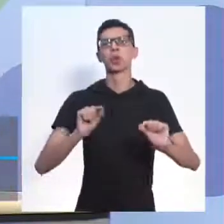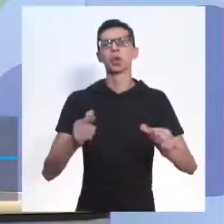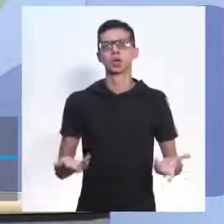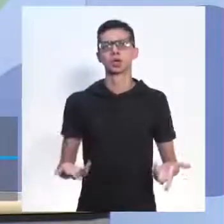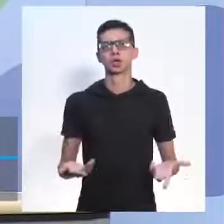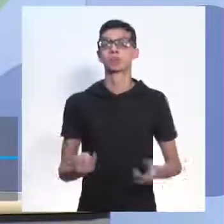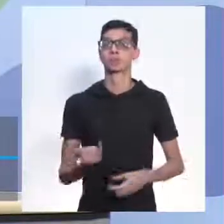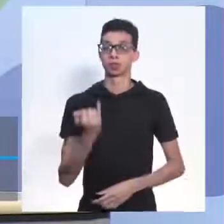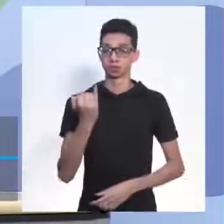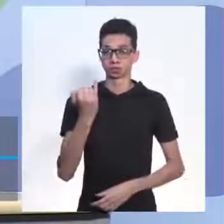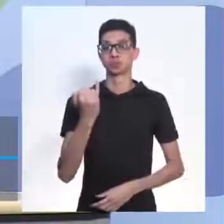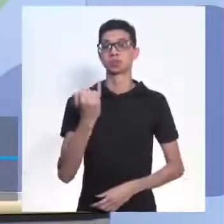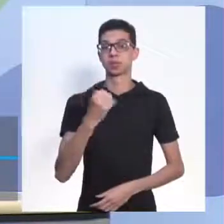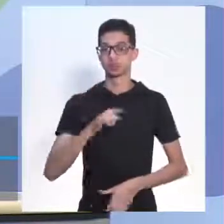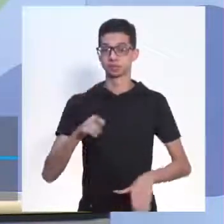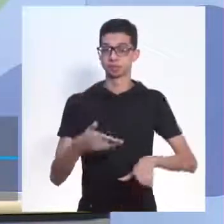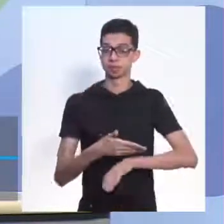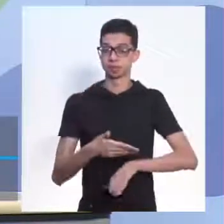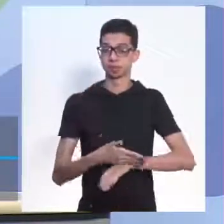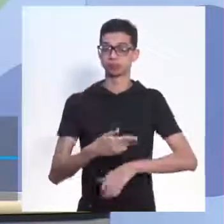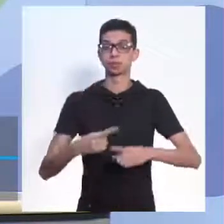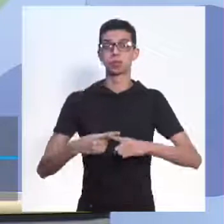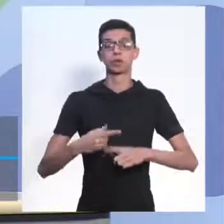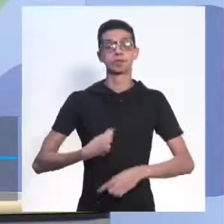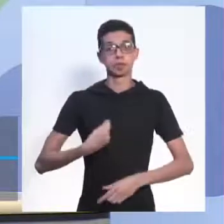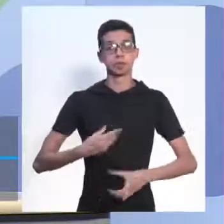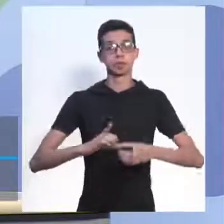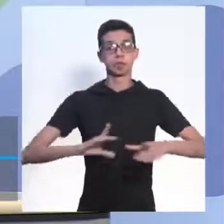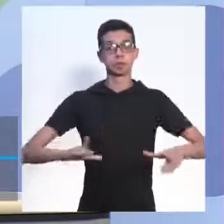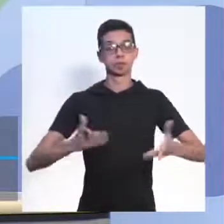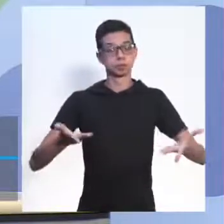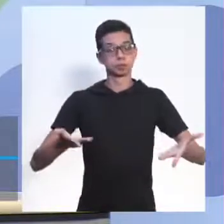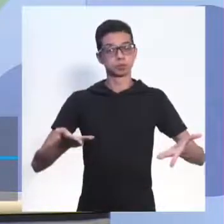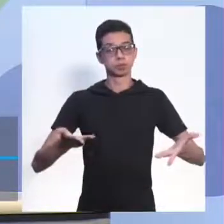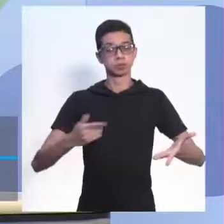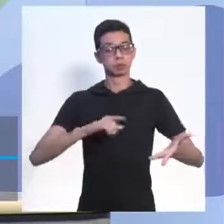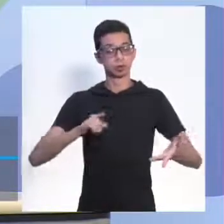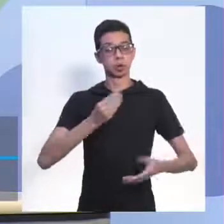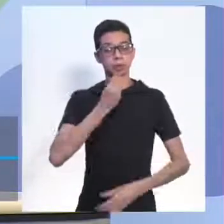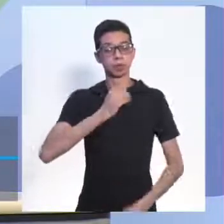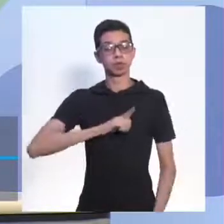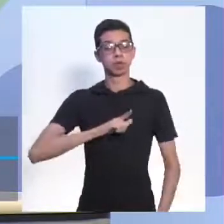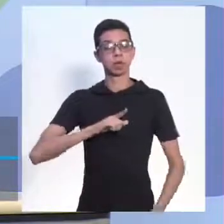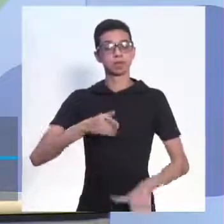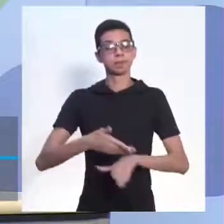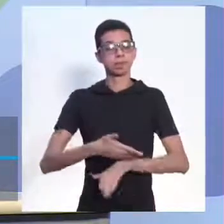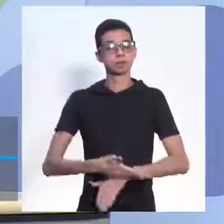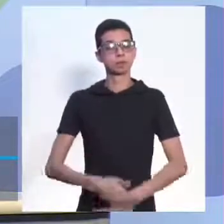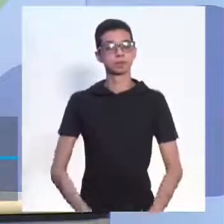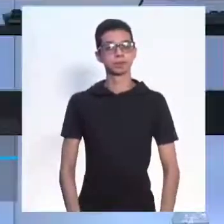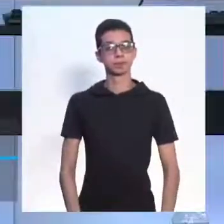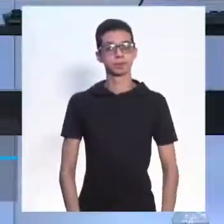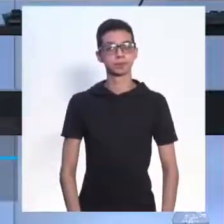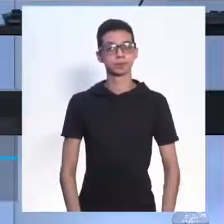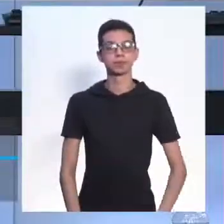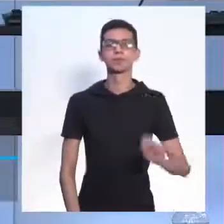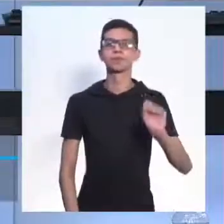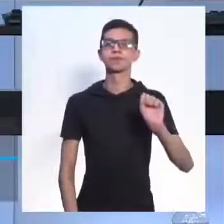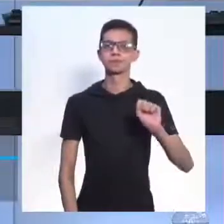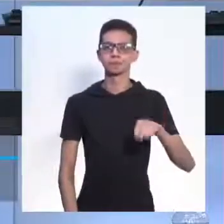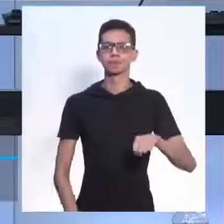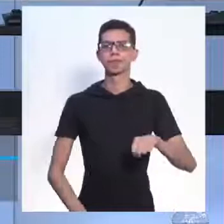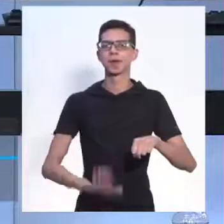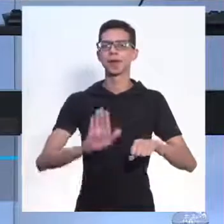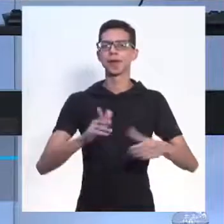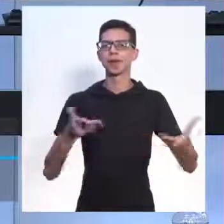importância da nossa participação já que a gente vive uma democracia onde a gente tem essa oportunidade de participar Sim nós vamos fazer